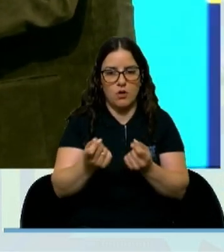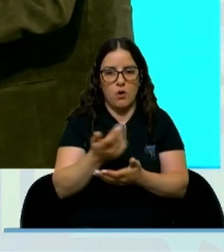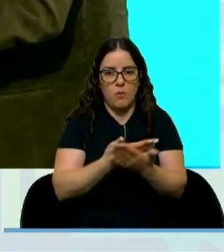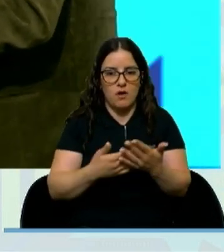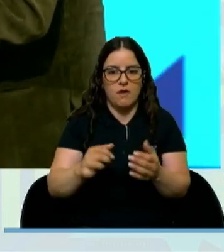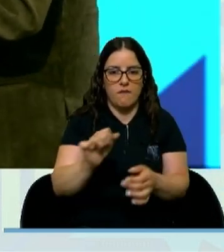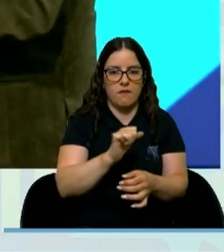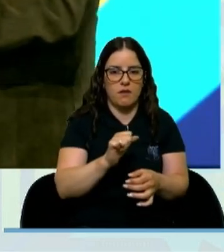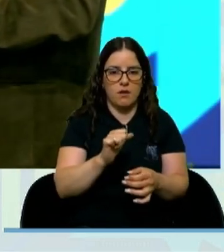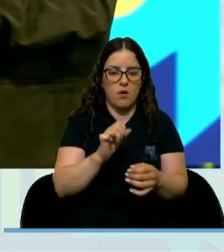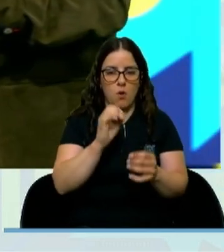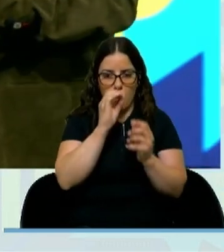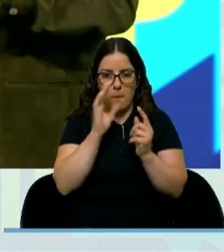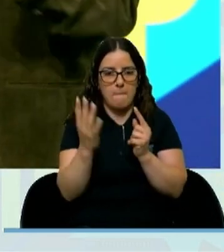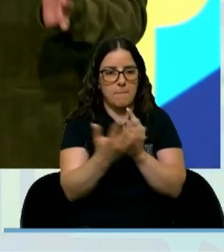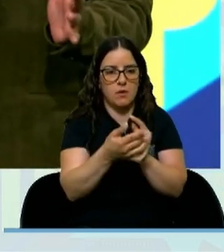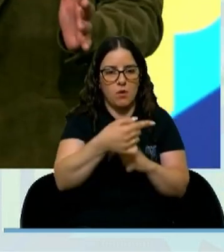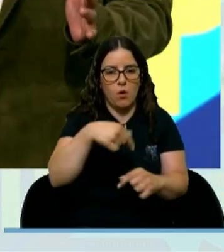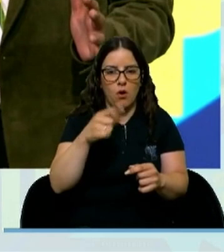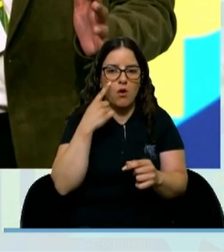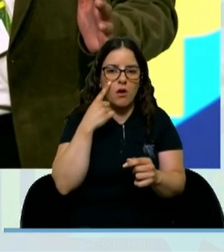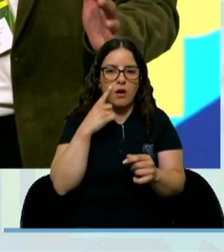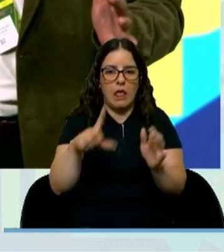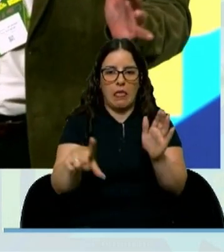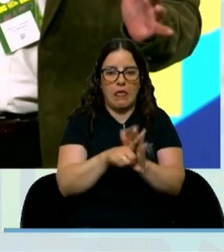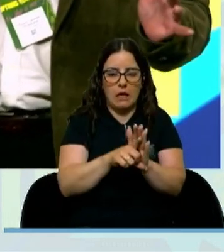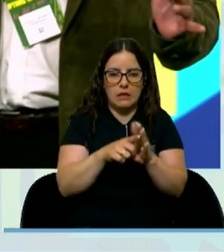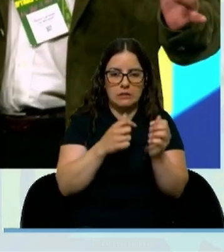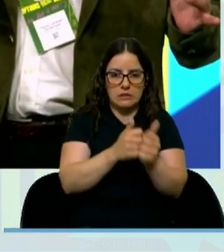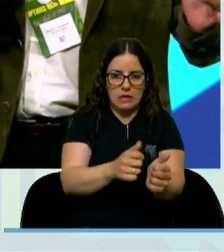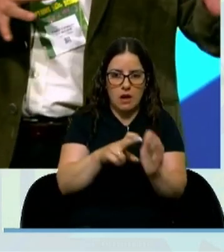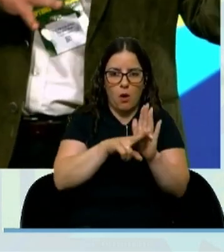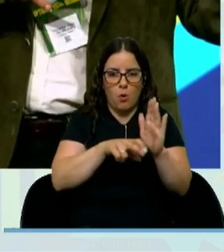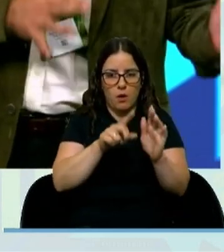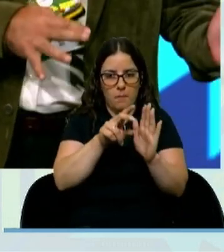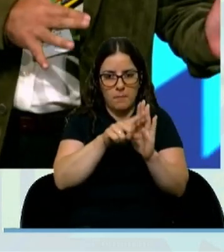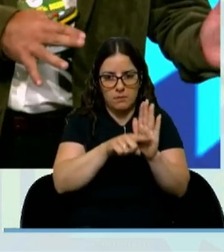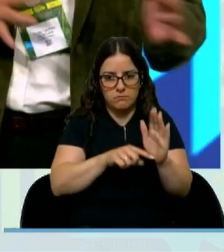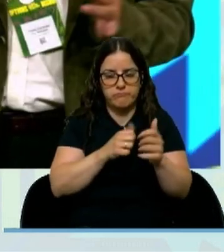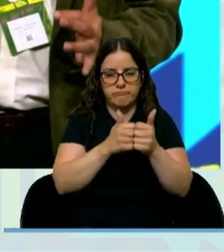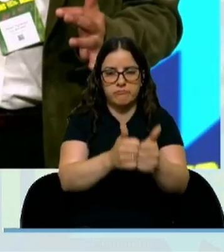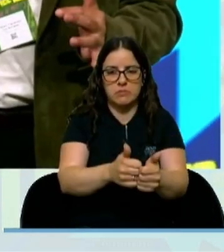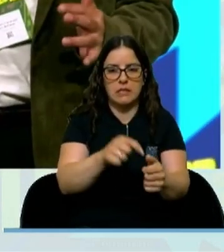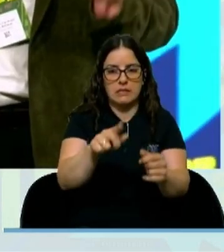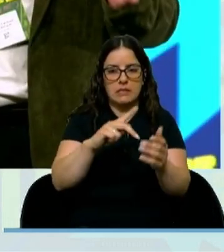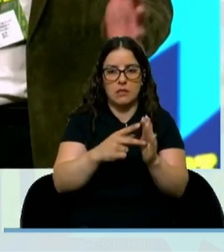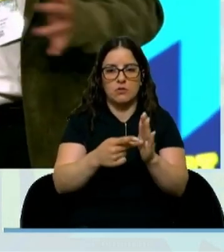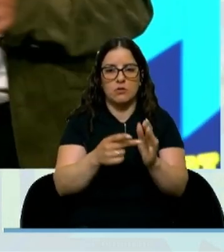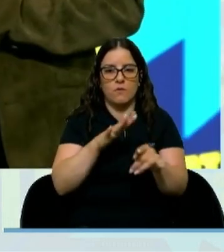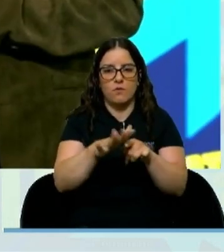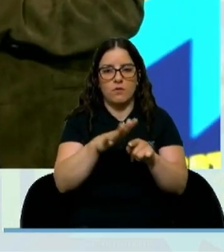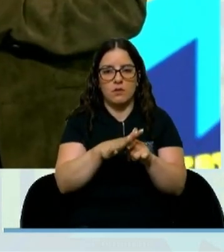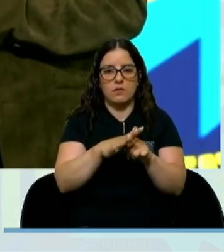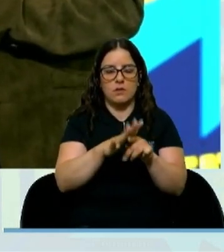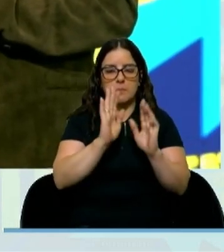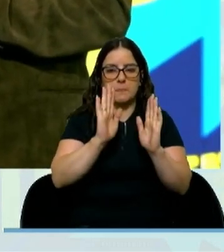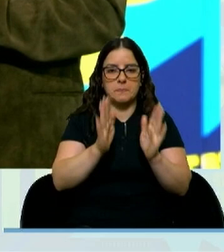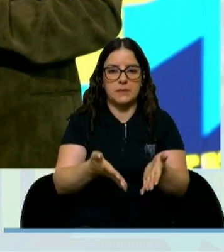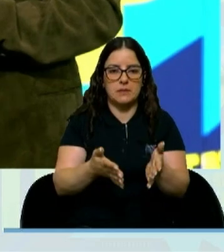todo o ambiente que nós conhecemos, legal e regulatório, para que esta tecnologia tenha impacto, vai ter que passar